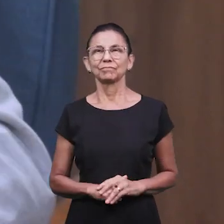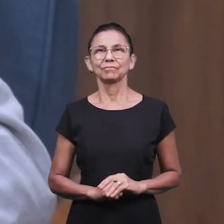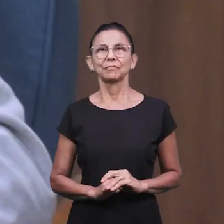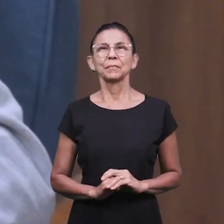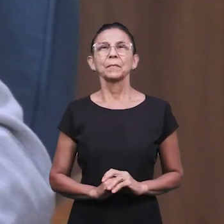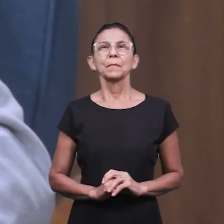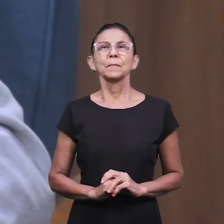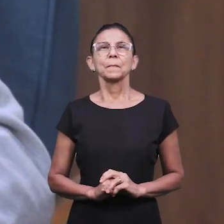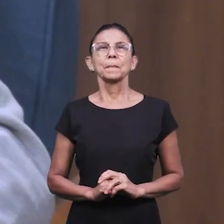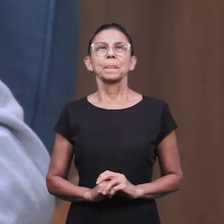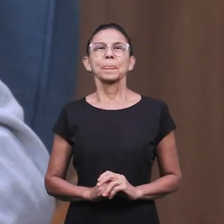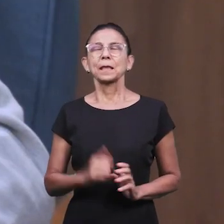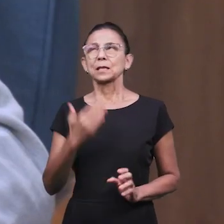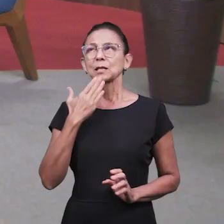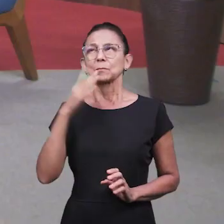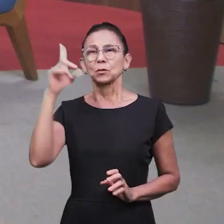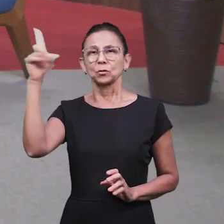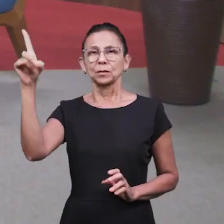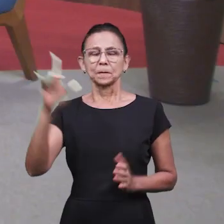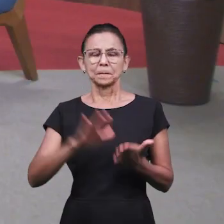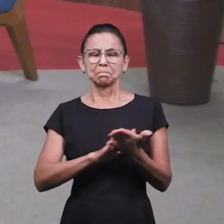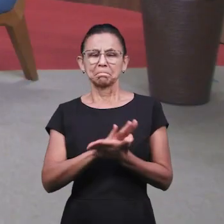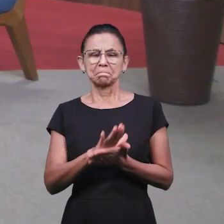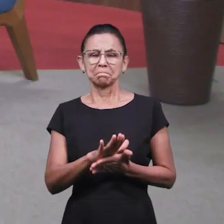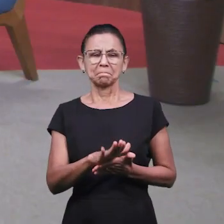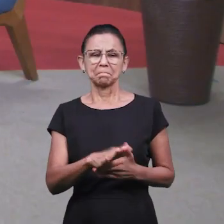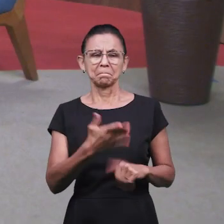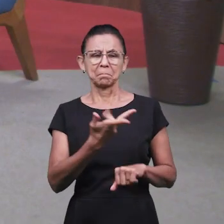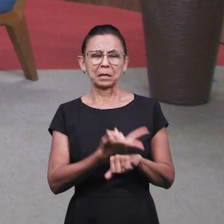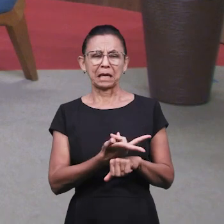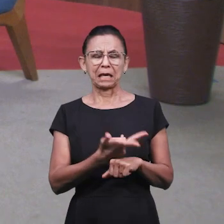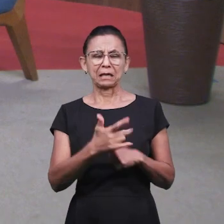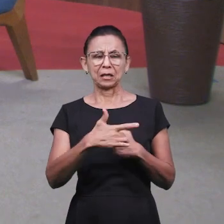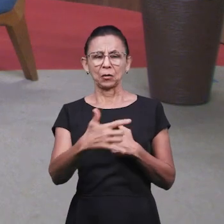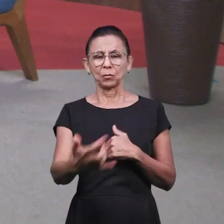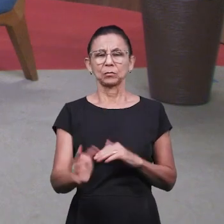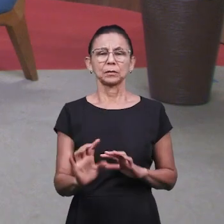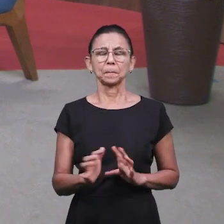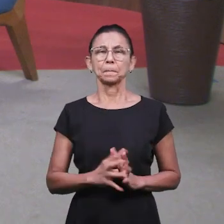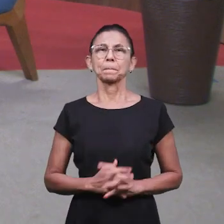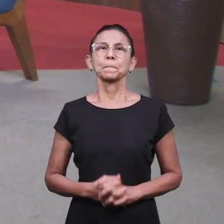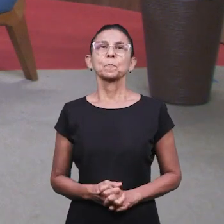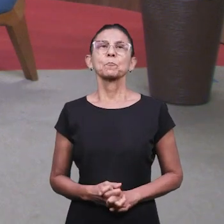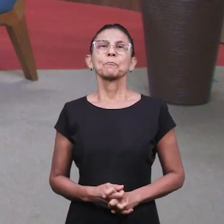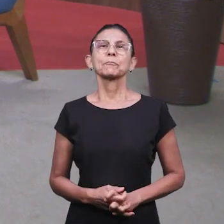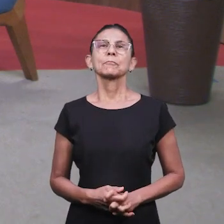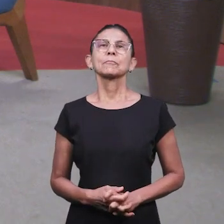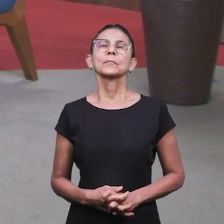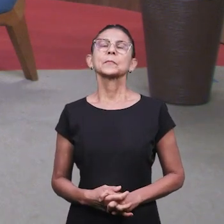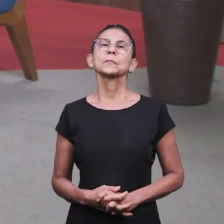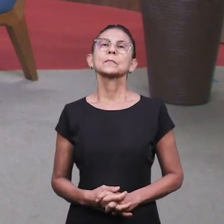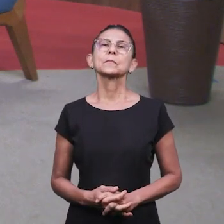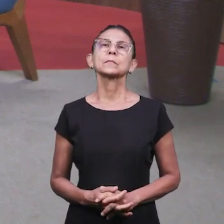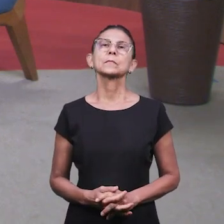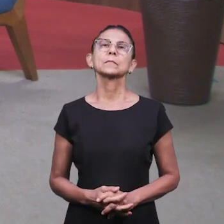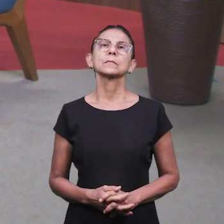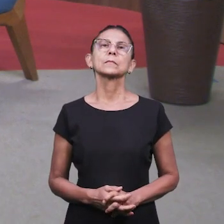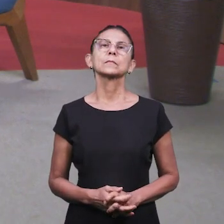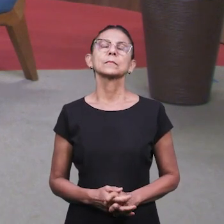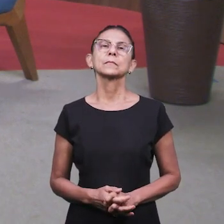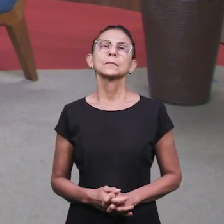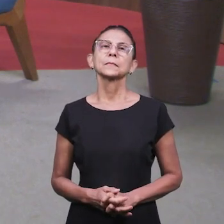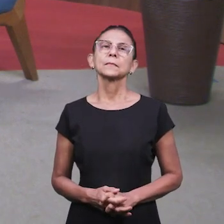nada disso. Isso. Não retires de mim O teu teu Espírito Espírito. Amém. Que